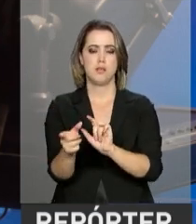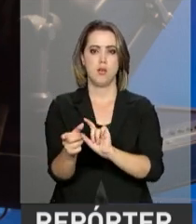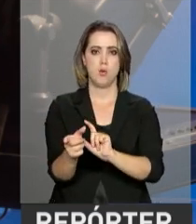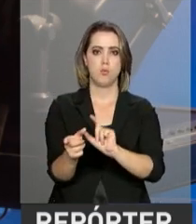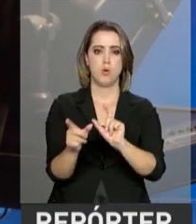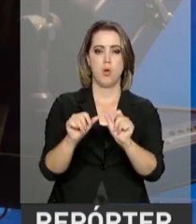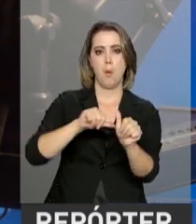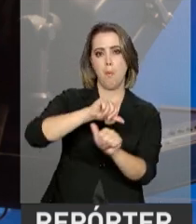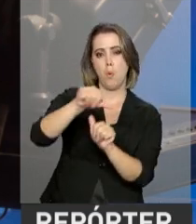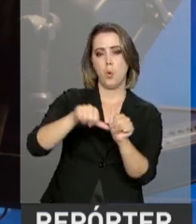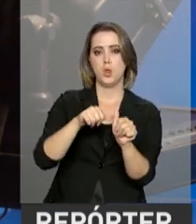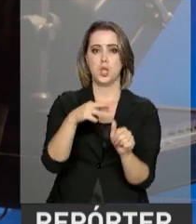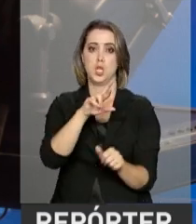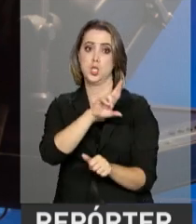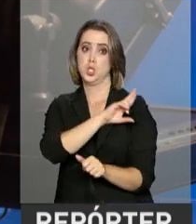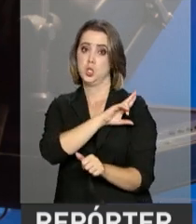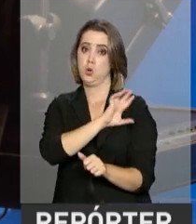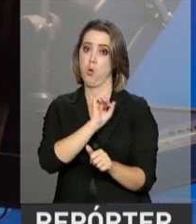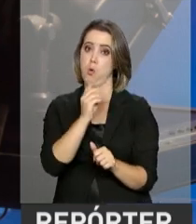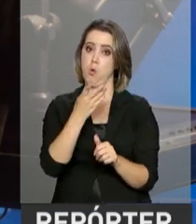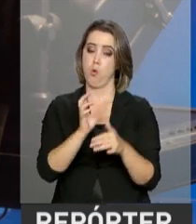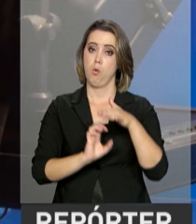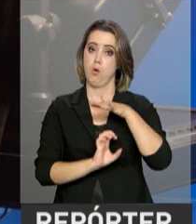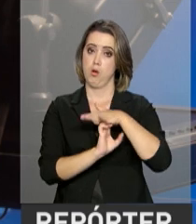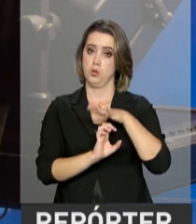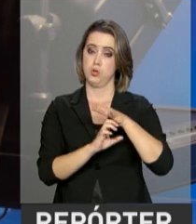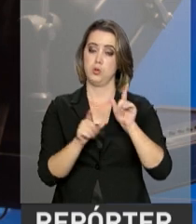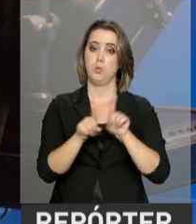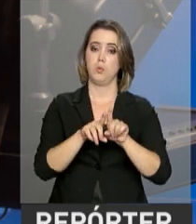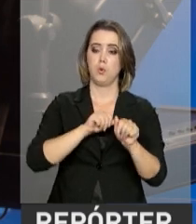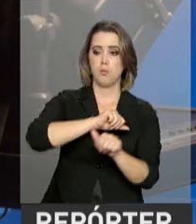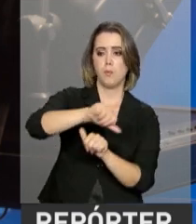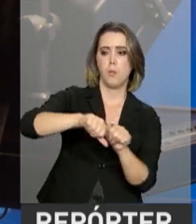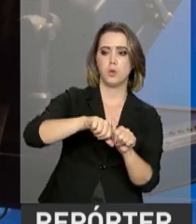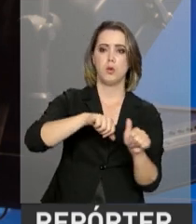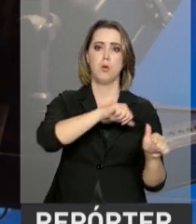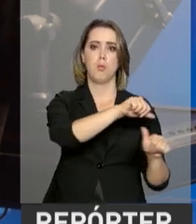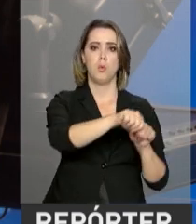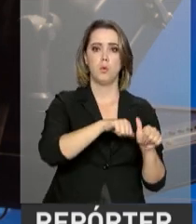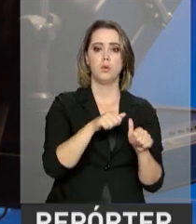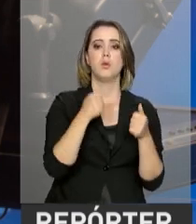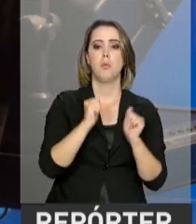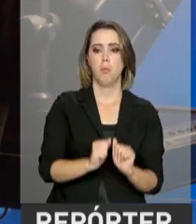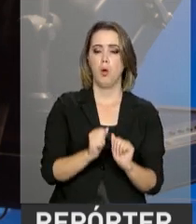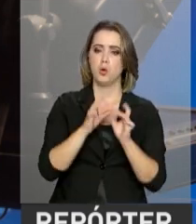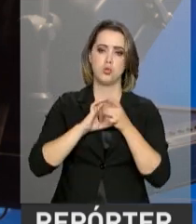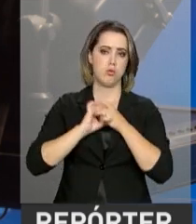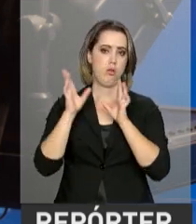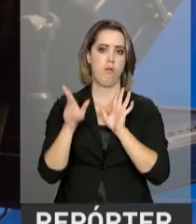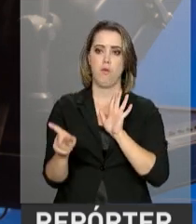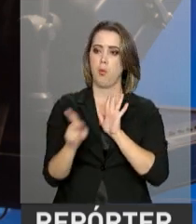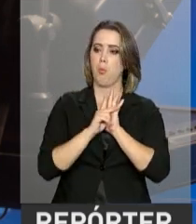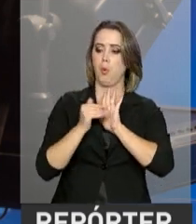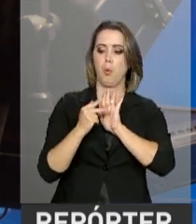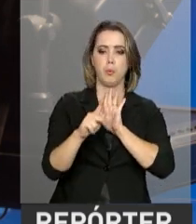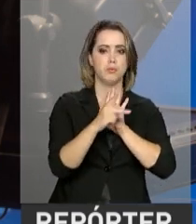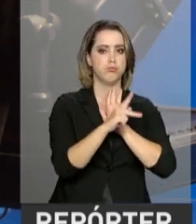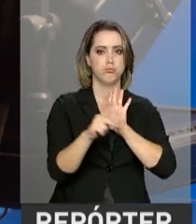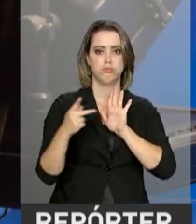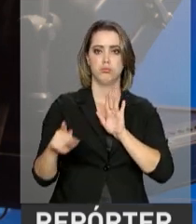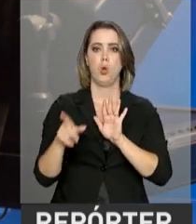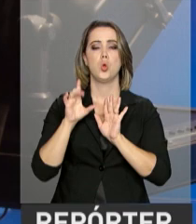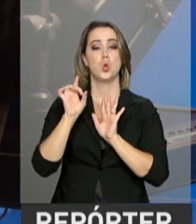emissora muda de dono e de razão social, sejam feitos sem necessidade de aprovação do executivo, bastando apenas